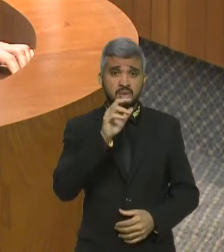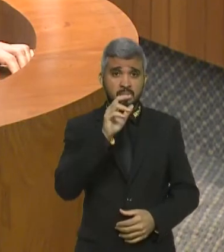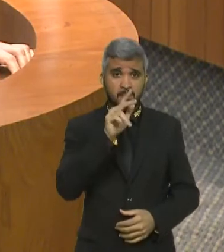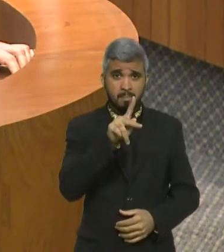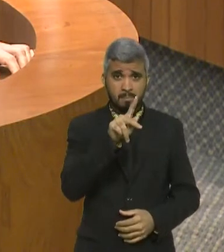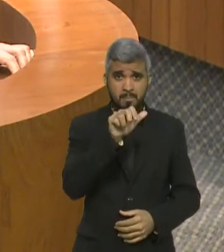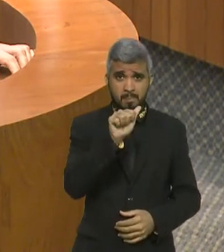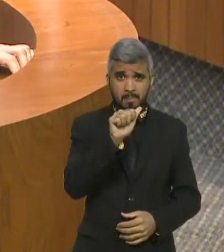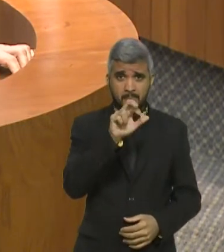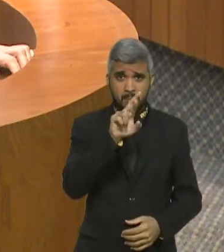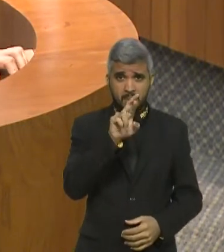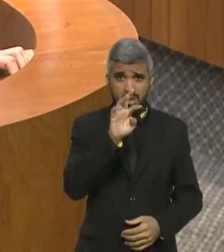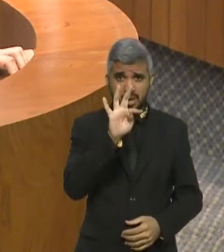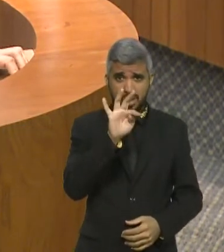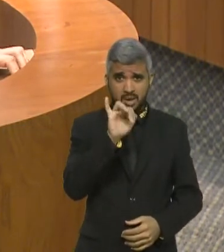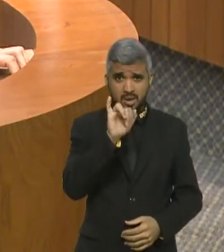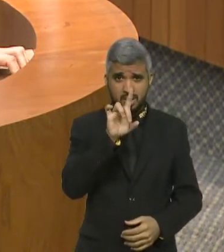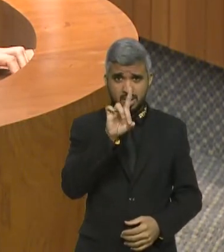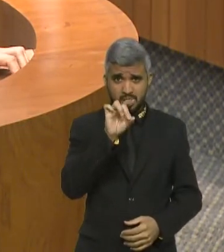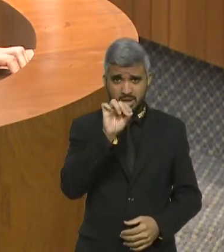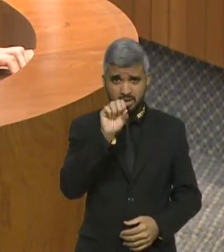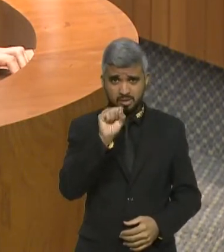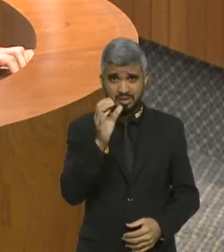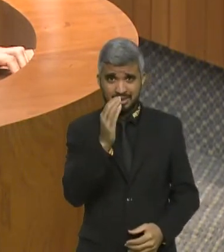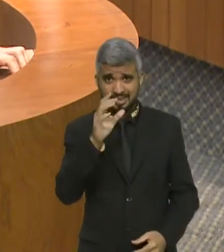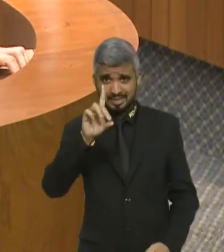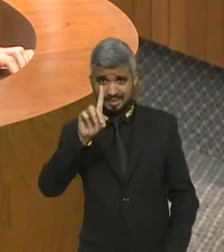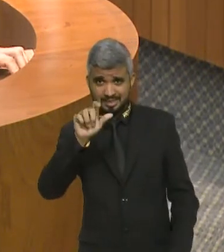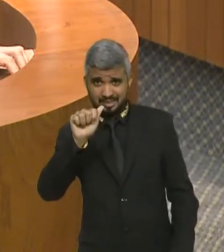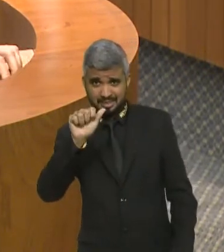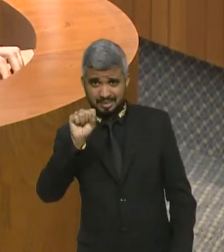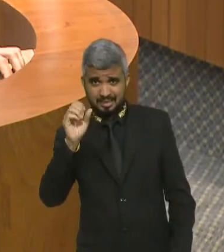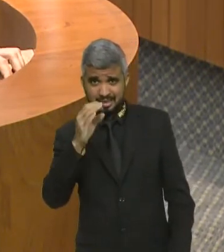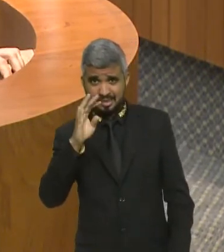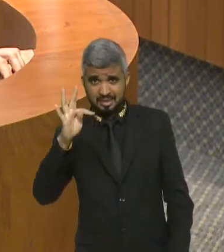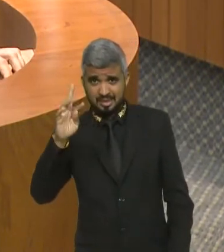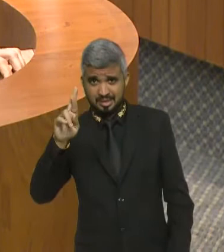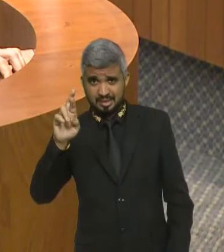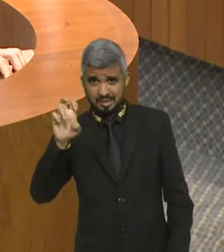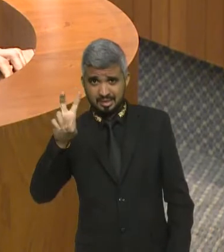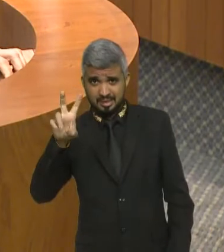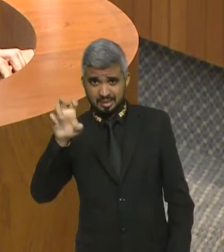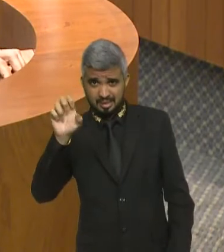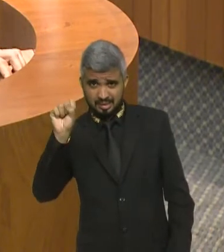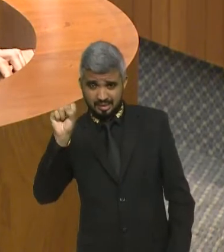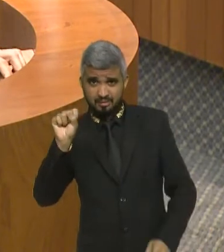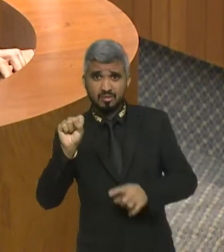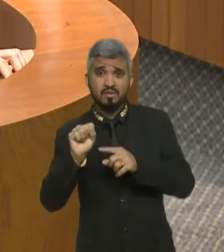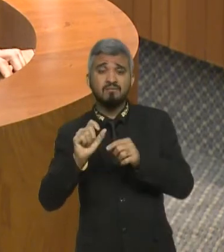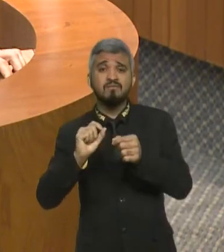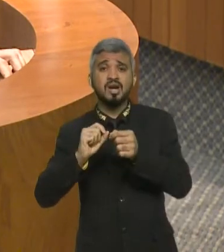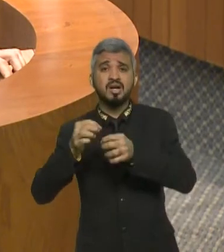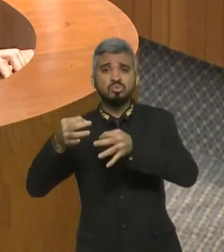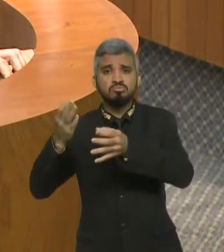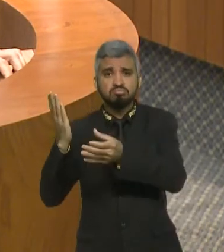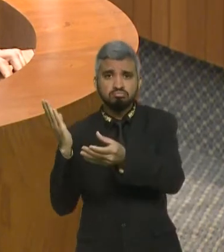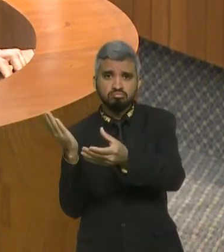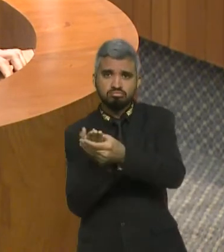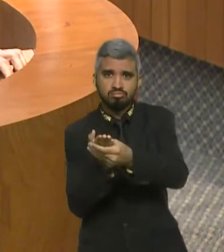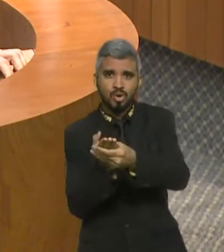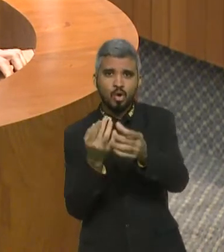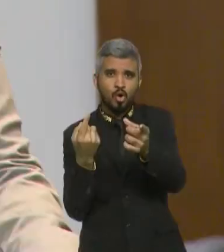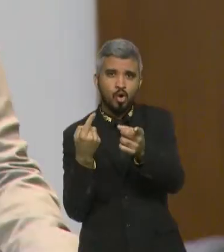Trevas, moveu uma ação na justiça contra a Convenção Geral das Assembleias de Deus no